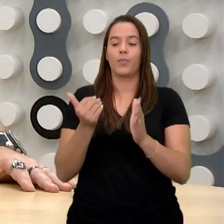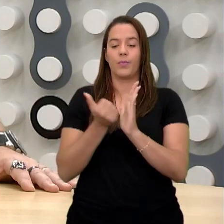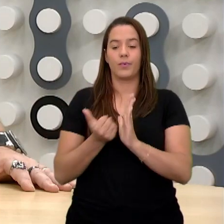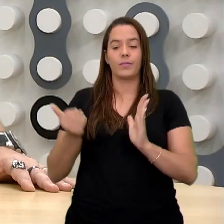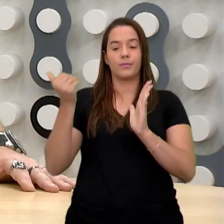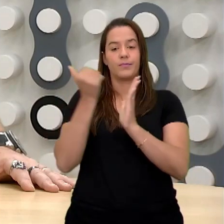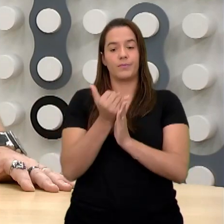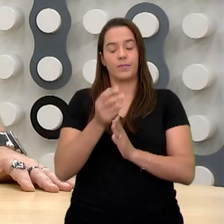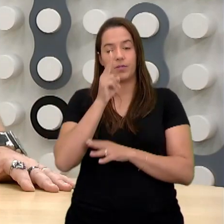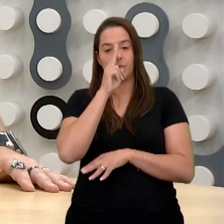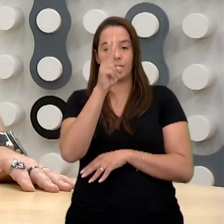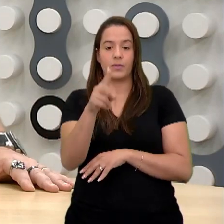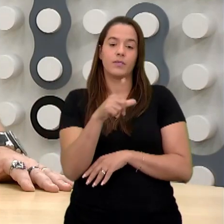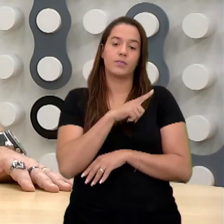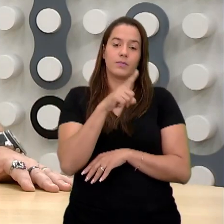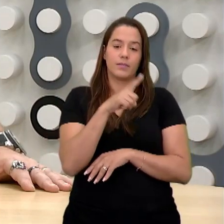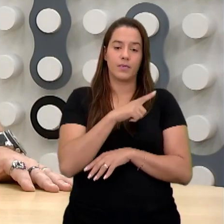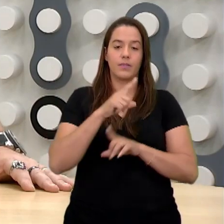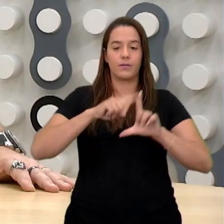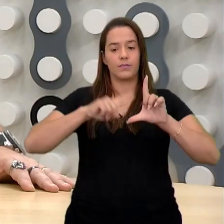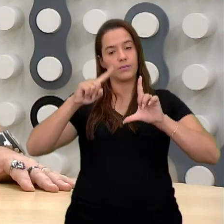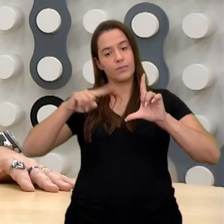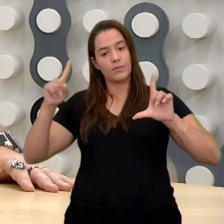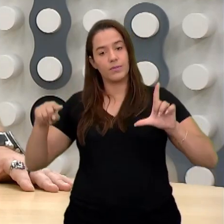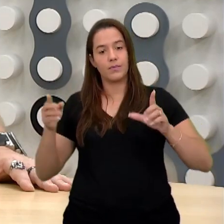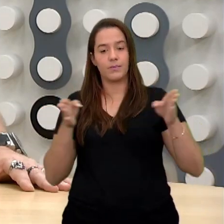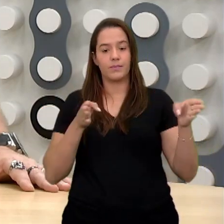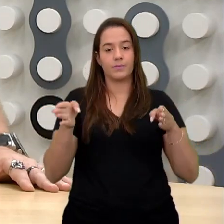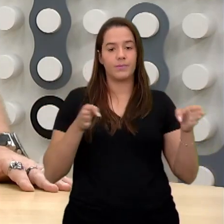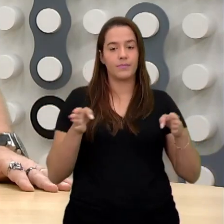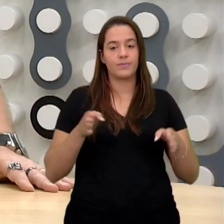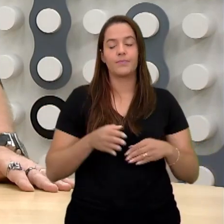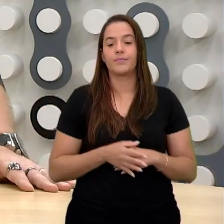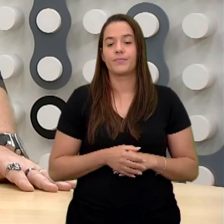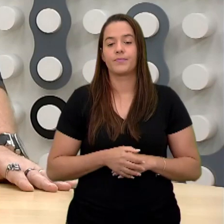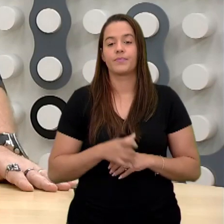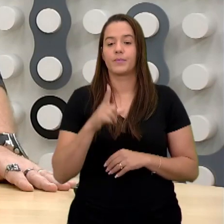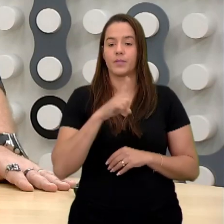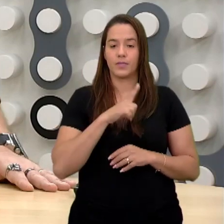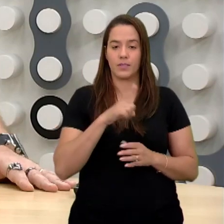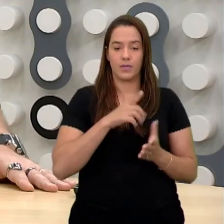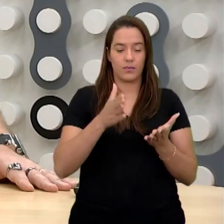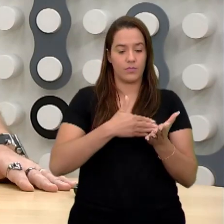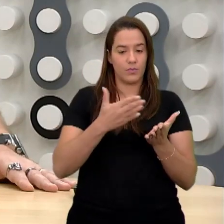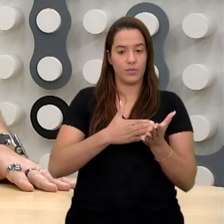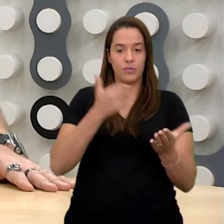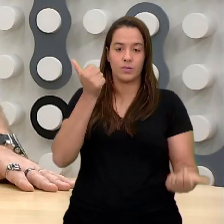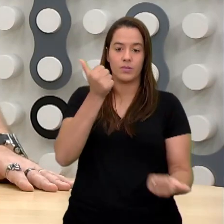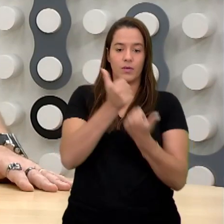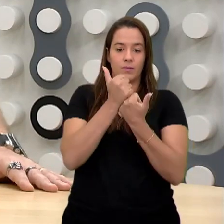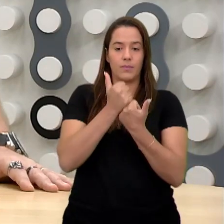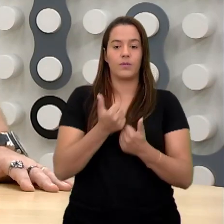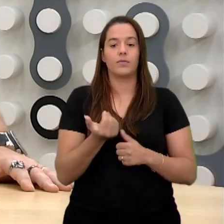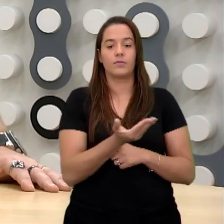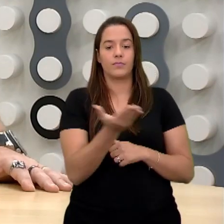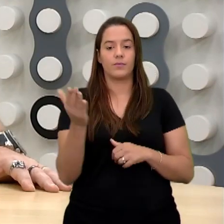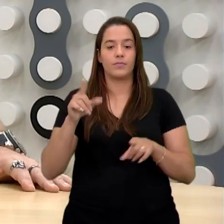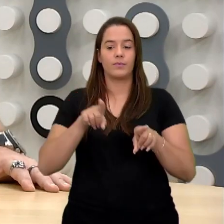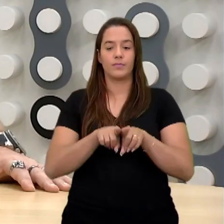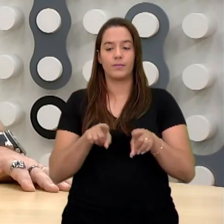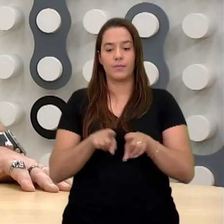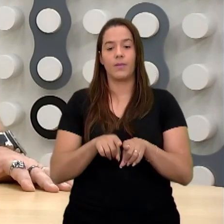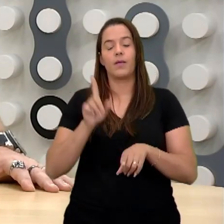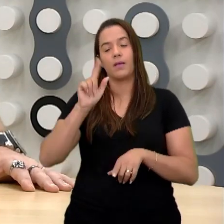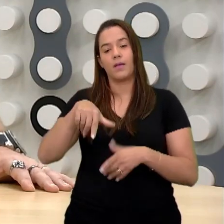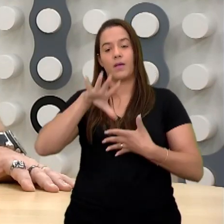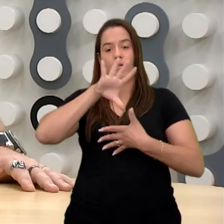muito forte em cima aí da escala do tempo geológico, porque isso está no material de apoio pedagógico aí de vocês, né, o